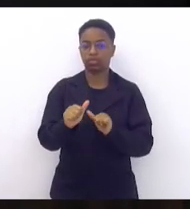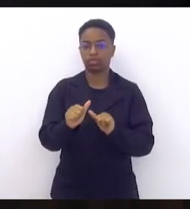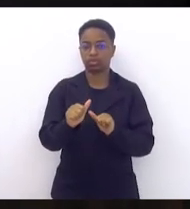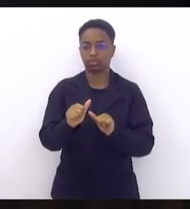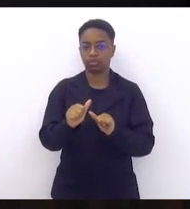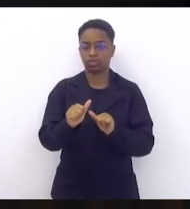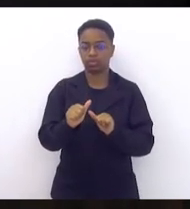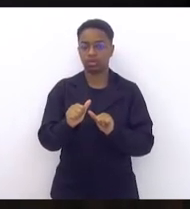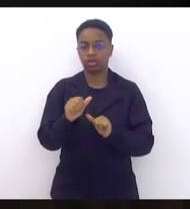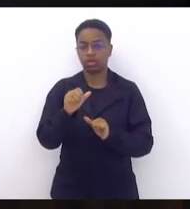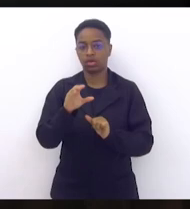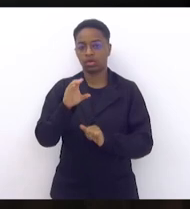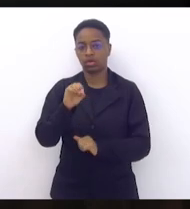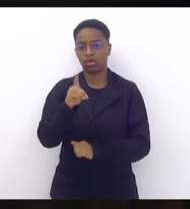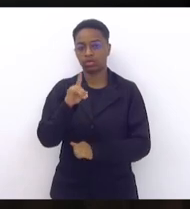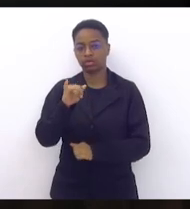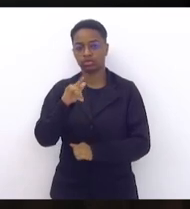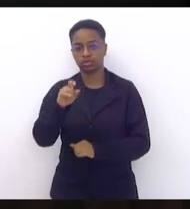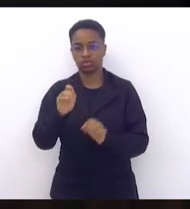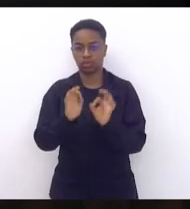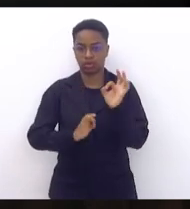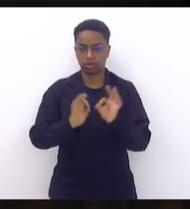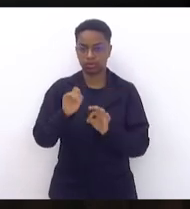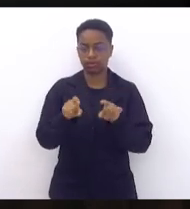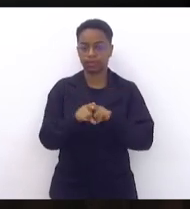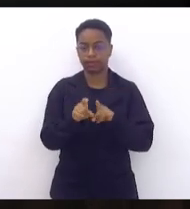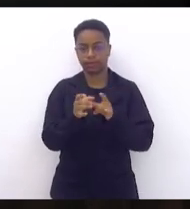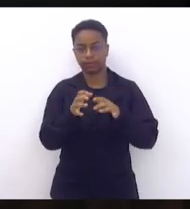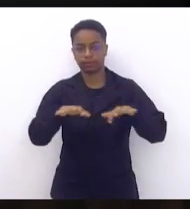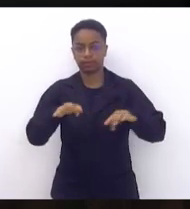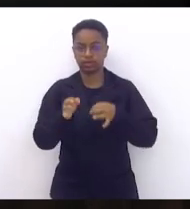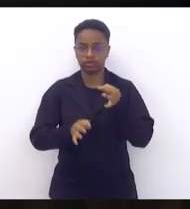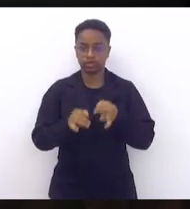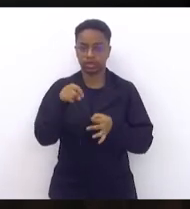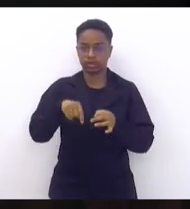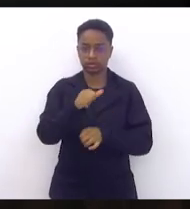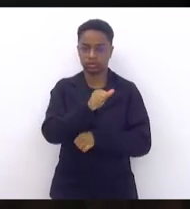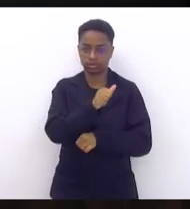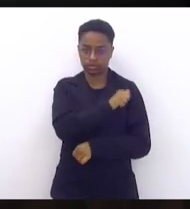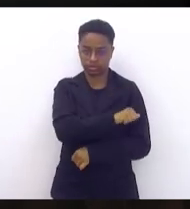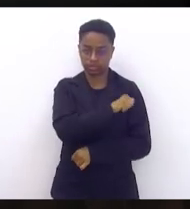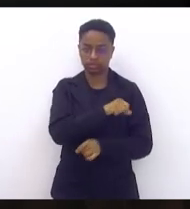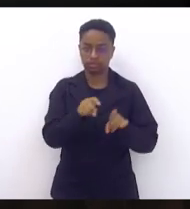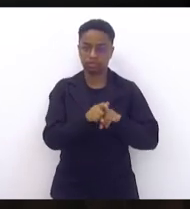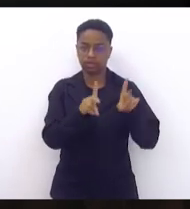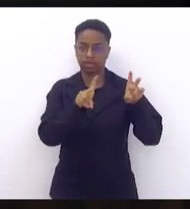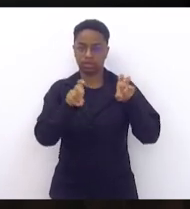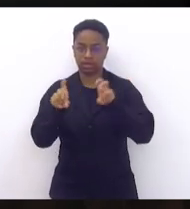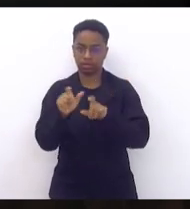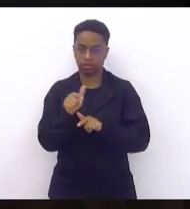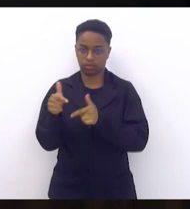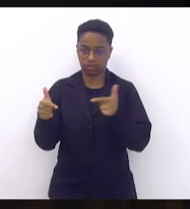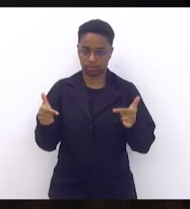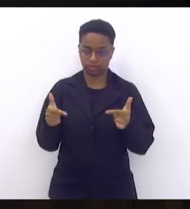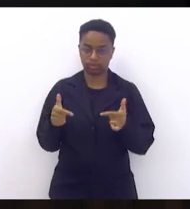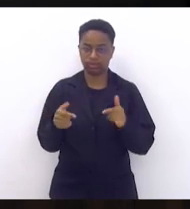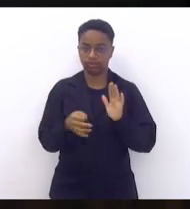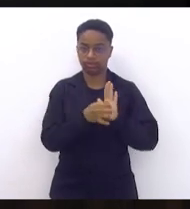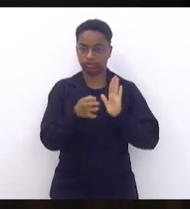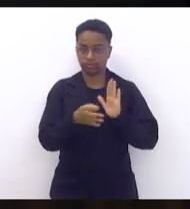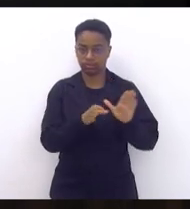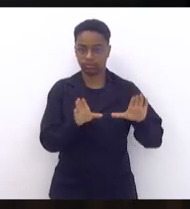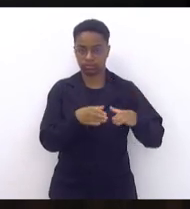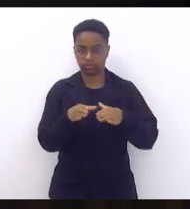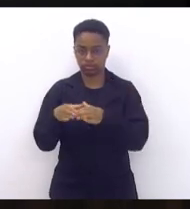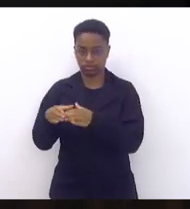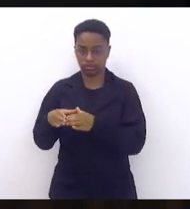do Código de Organização e Divisão Judiciárias do Estado do Rio de Janeiro e dá outras providências. Pareceres das